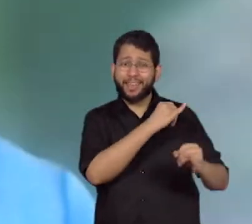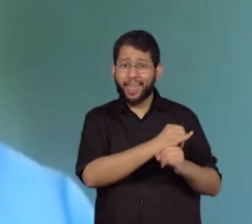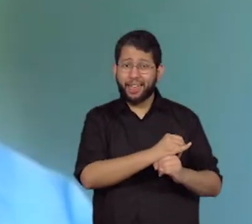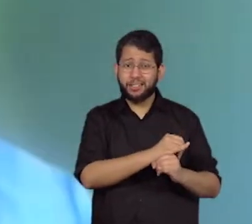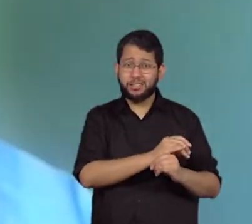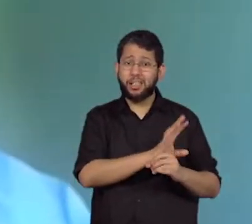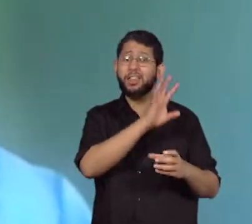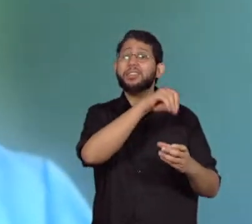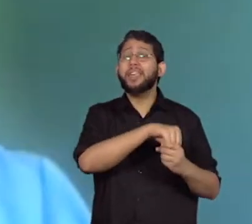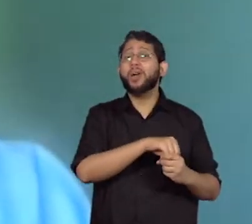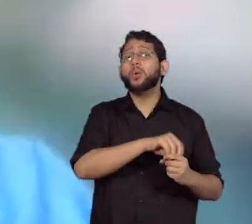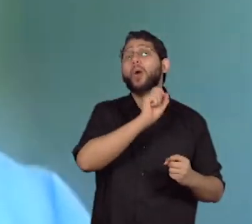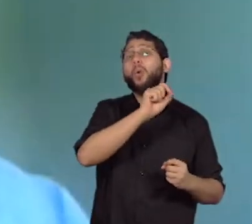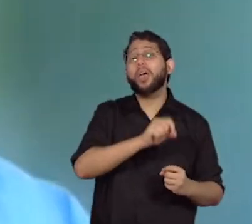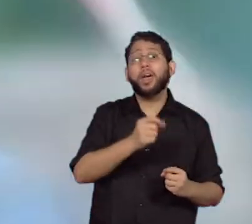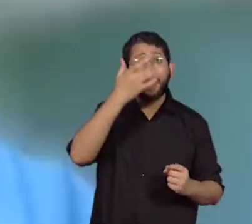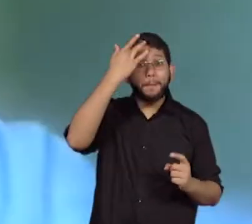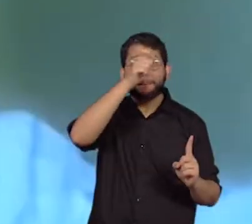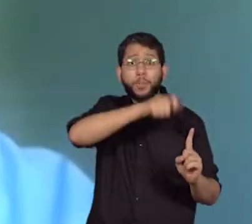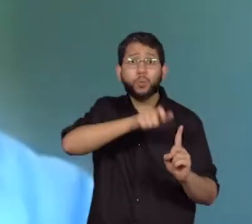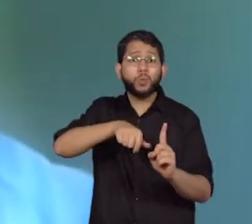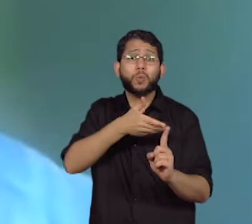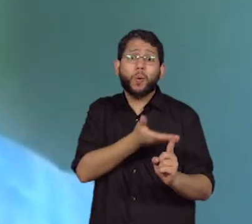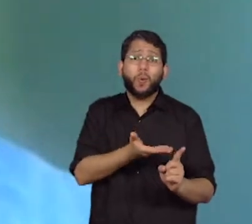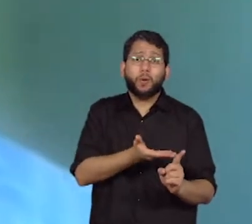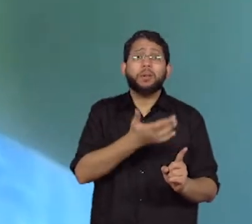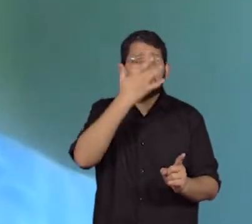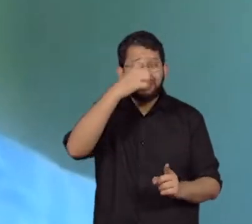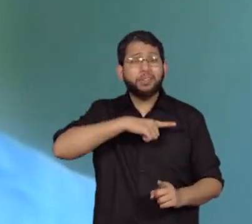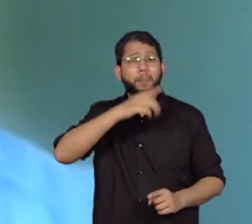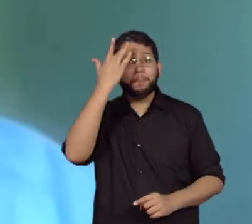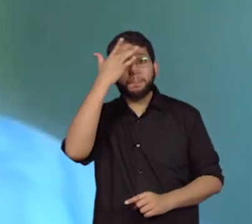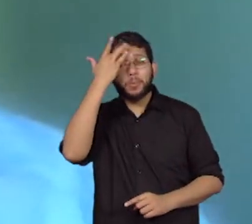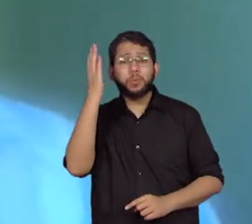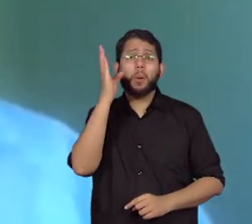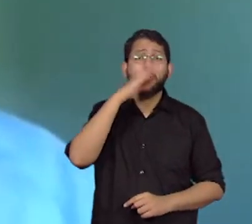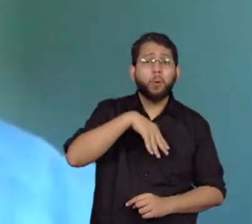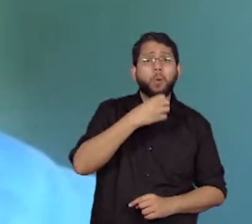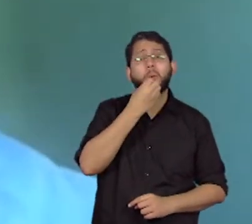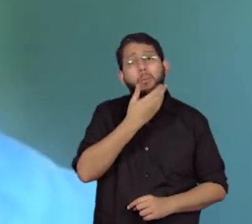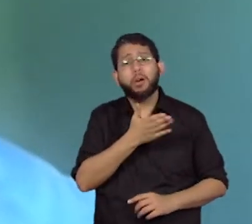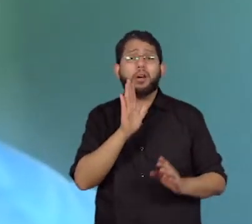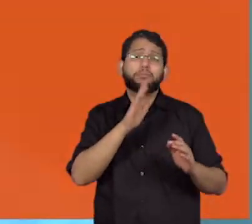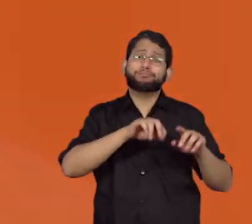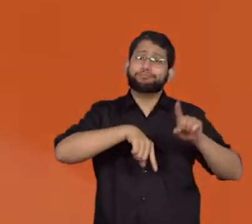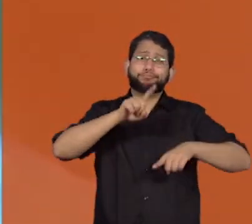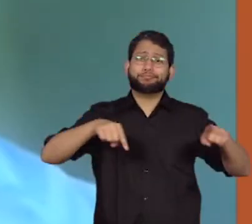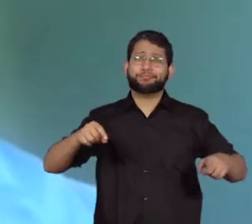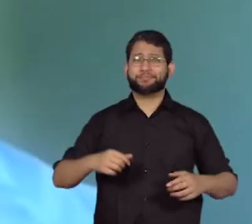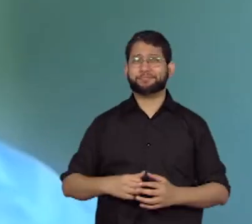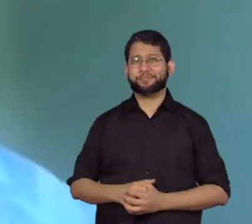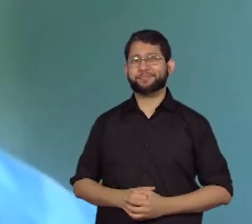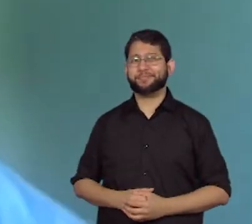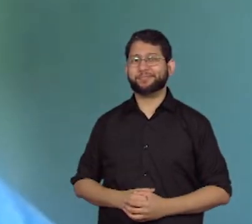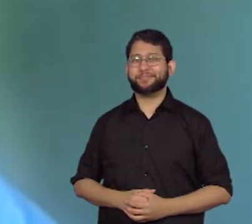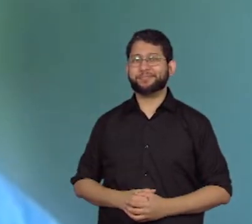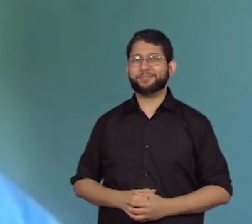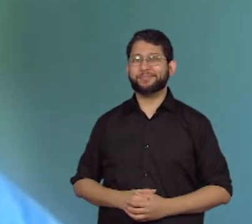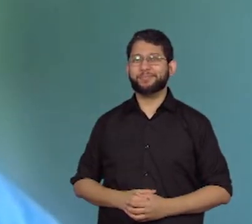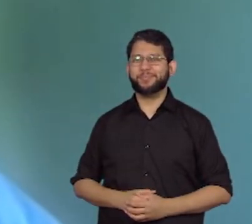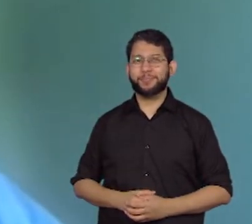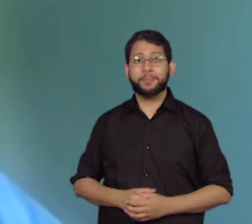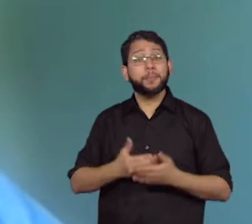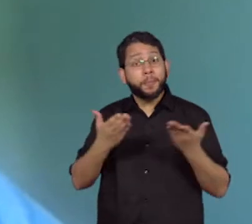né? A internet são diversas pessoas por trás da internet ou na internet, né? Pergunta feita